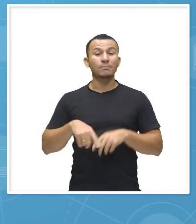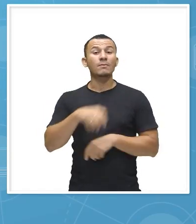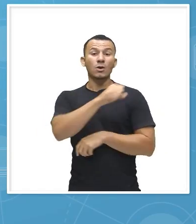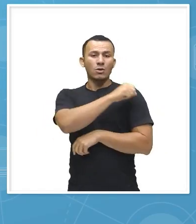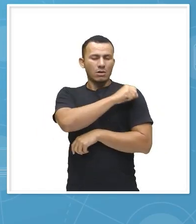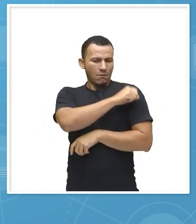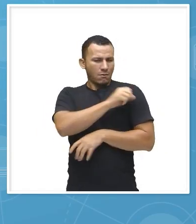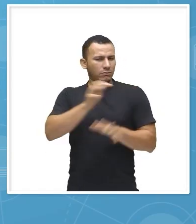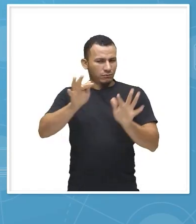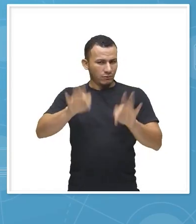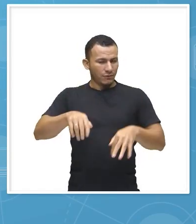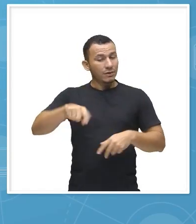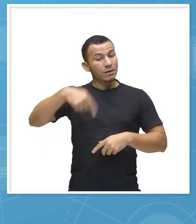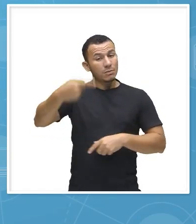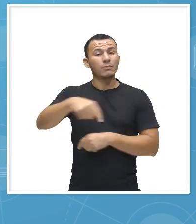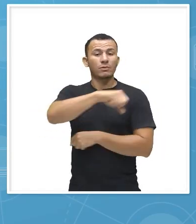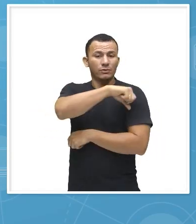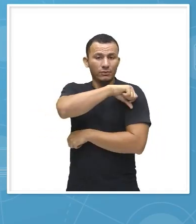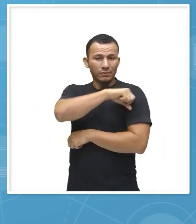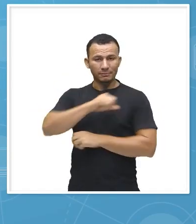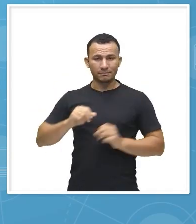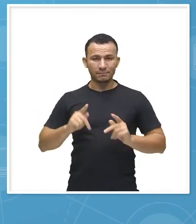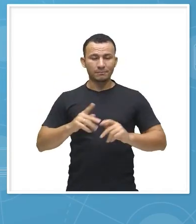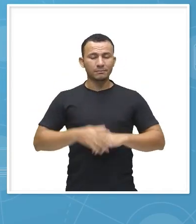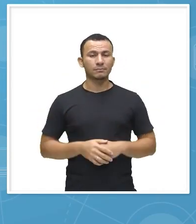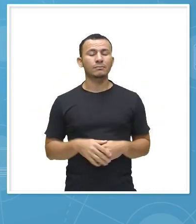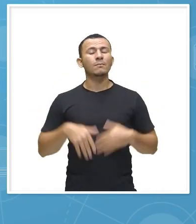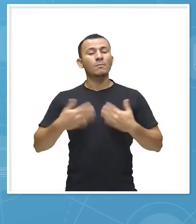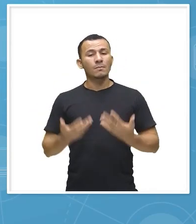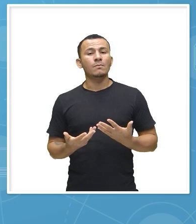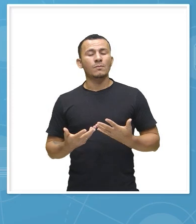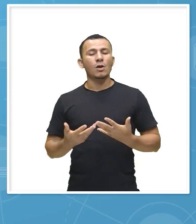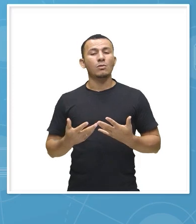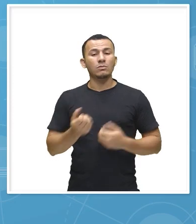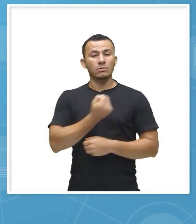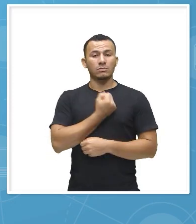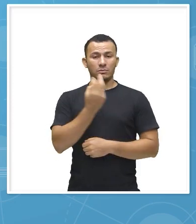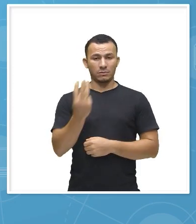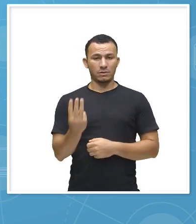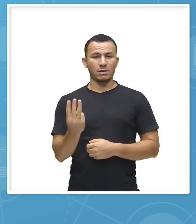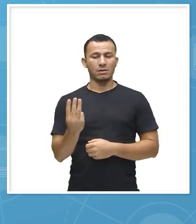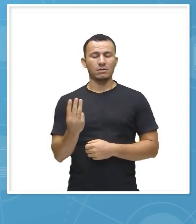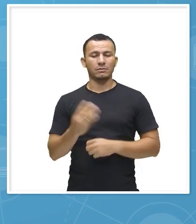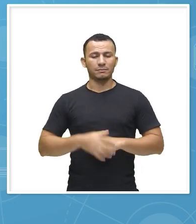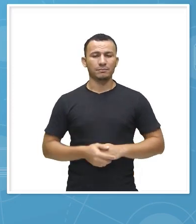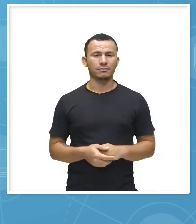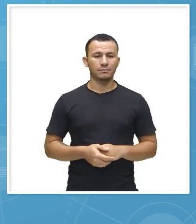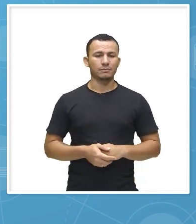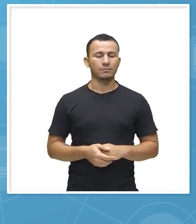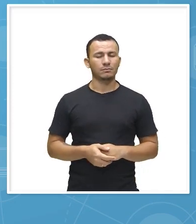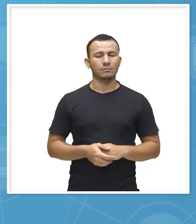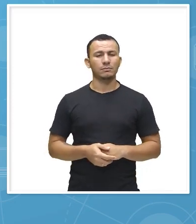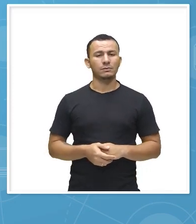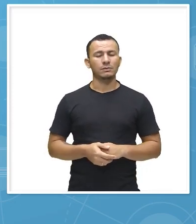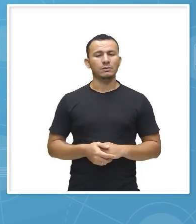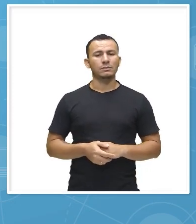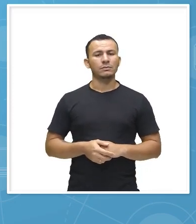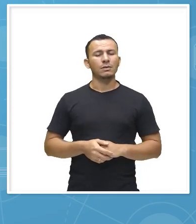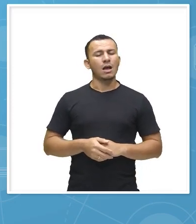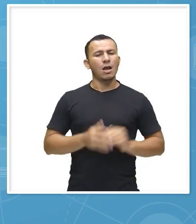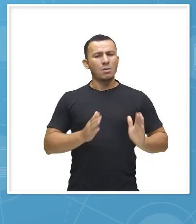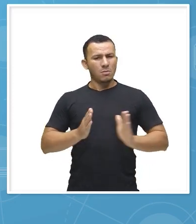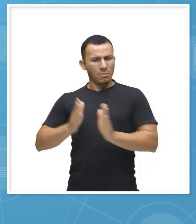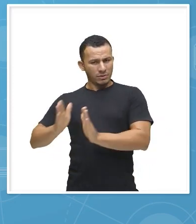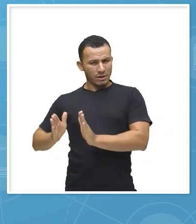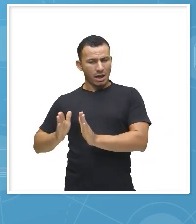nós vamos continuar com o 9º, tá bom? Então, só retornando aí a nossa terceira questão. O novo processo de produção,